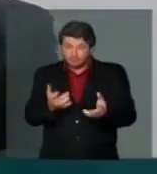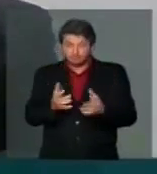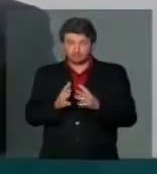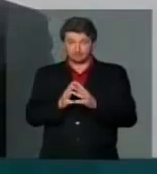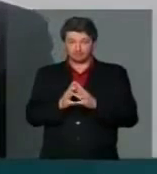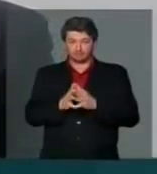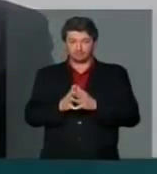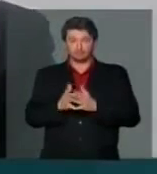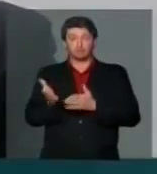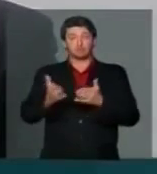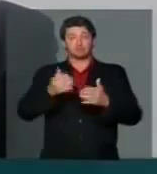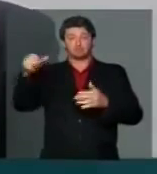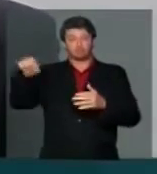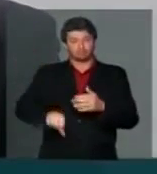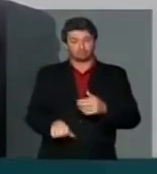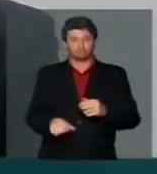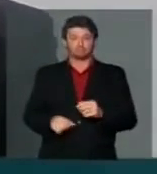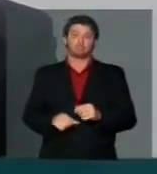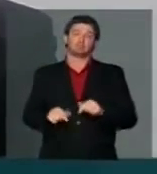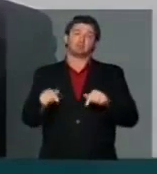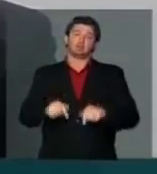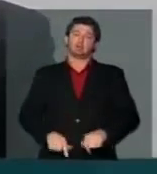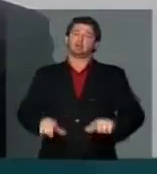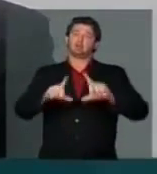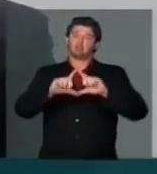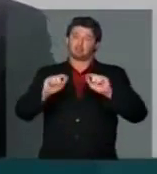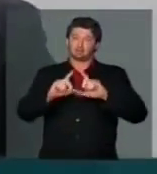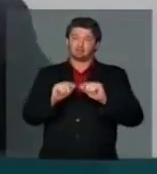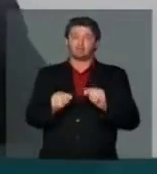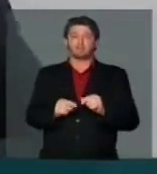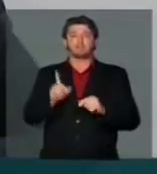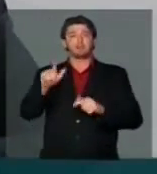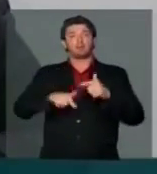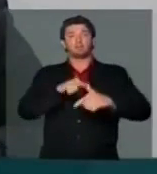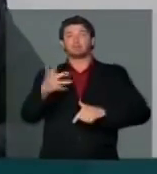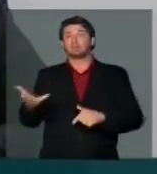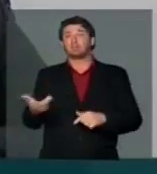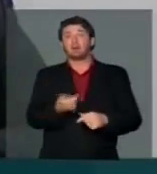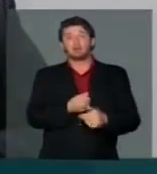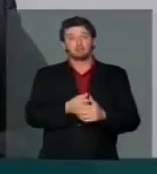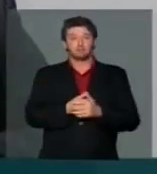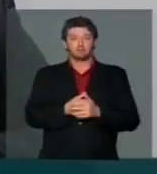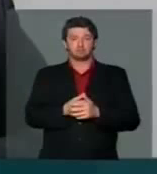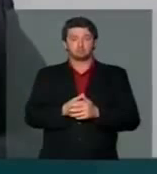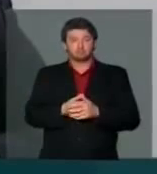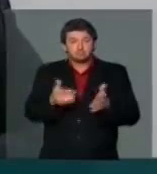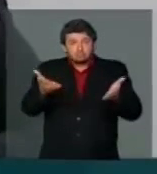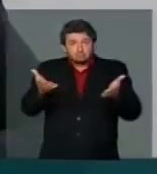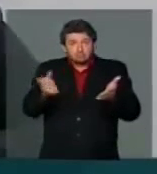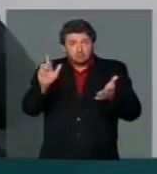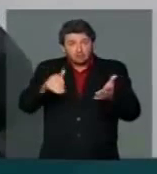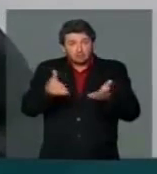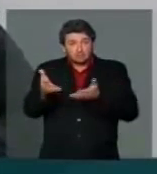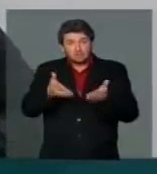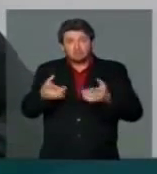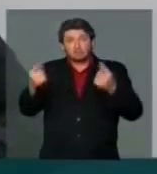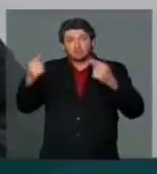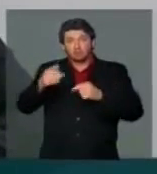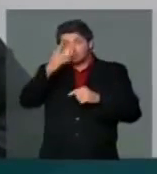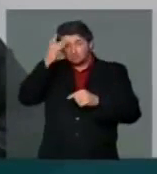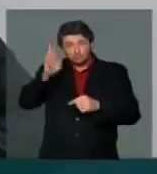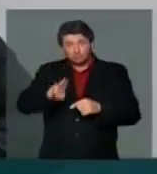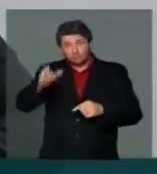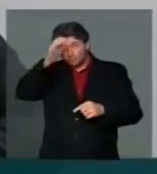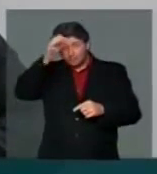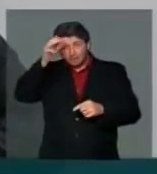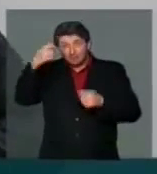foi um desserviço que fizeram aqui no Distrito Federal, a um trabalho que estava... basicamente, um desserviço aos